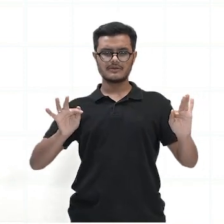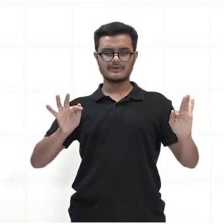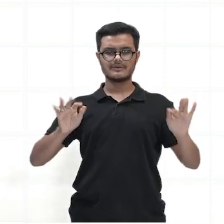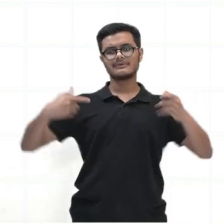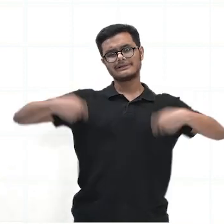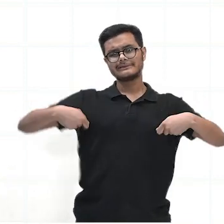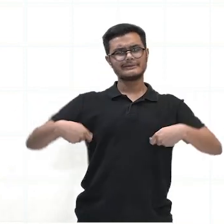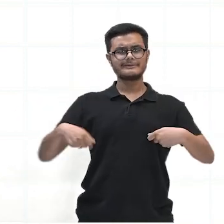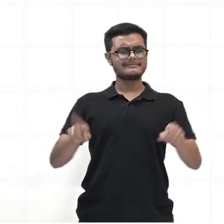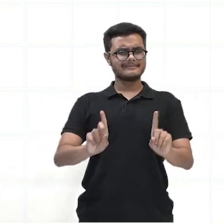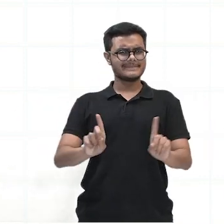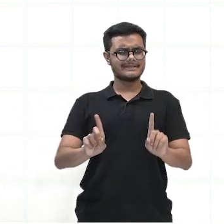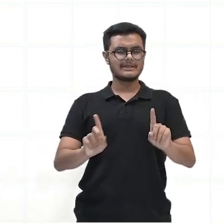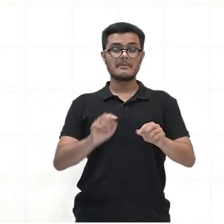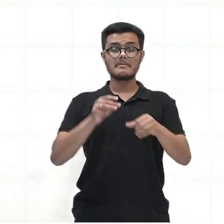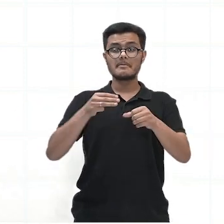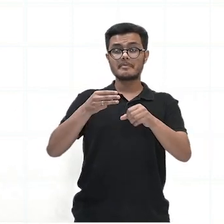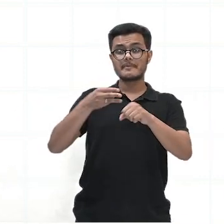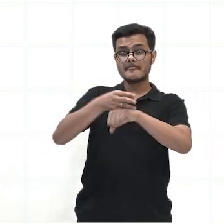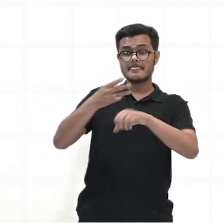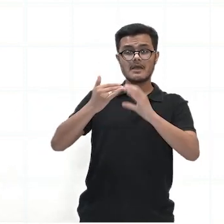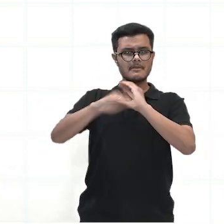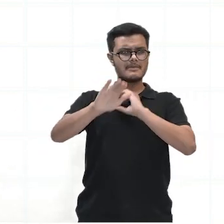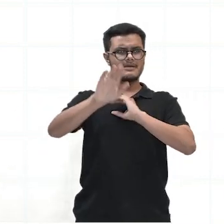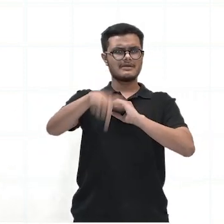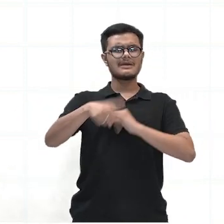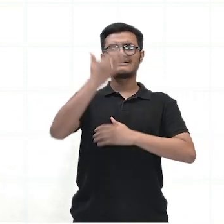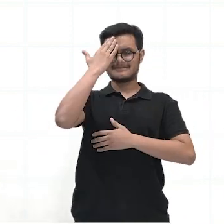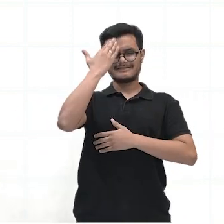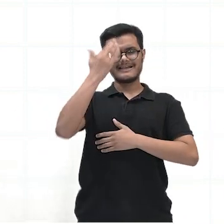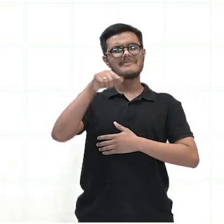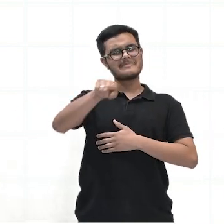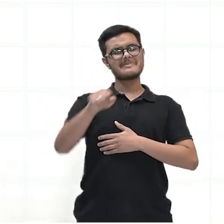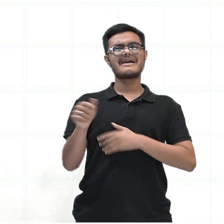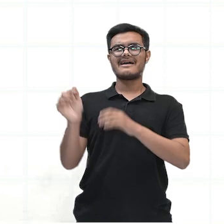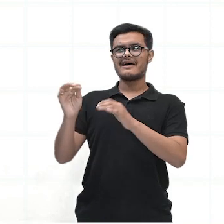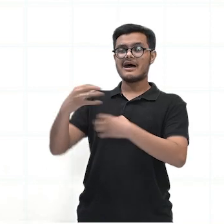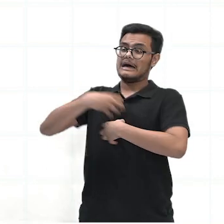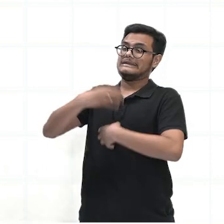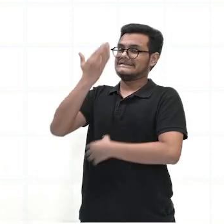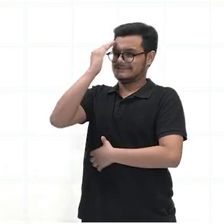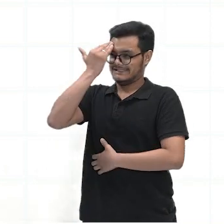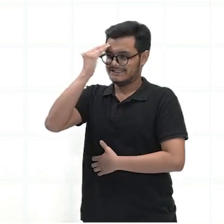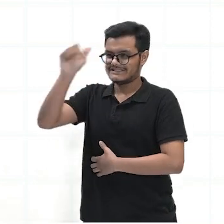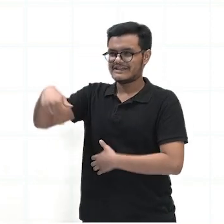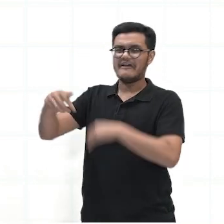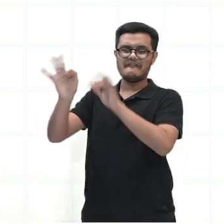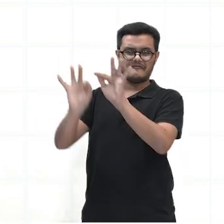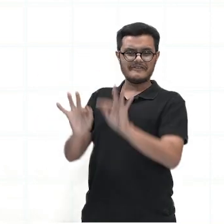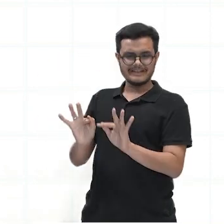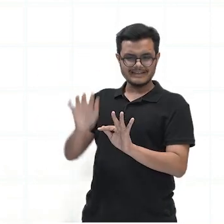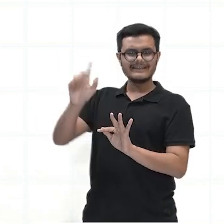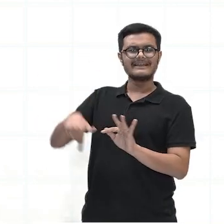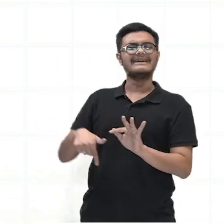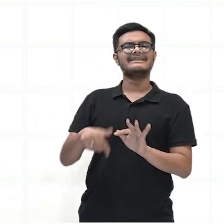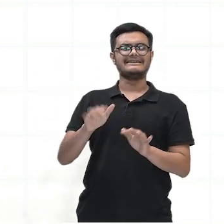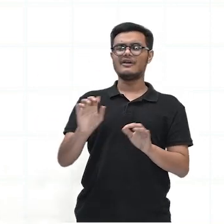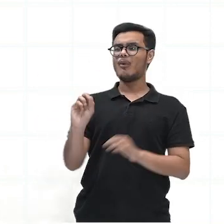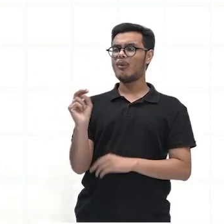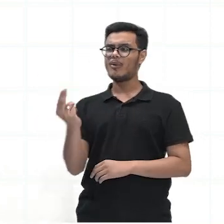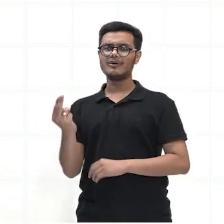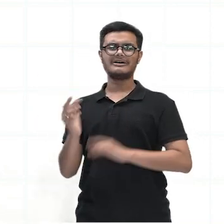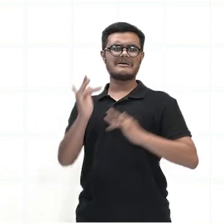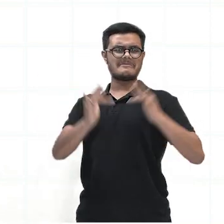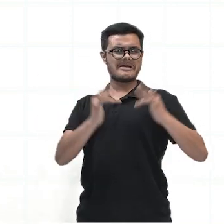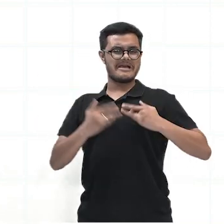sua mensagem, a pessoa já sabe, ela está apaixonada ou ele está apaixonado, não é isso? Só